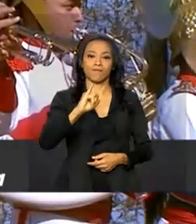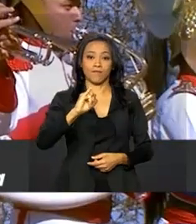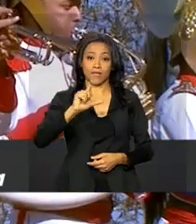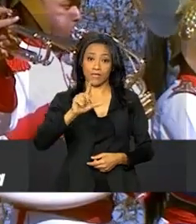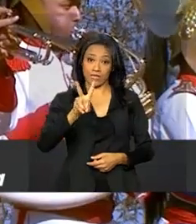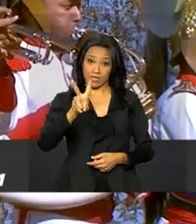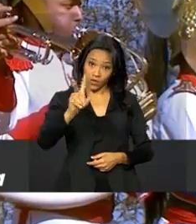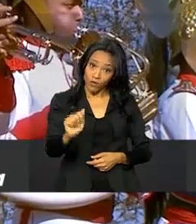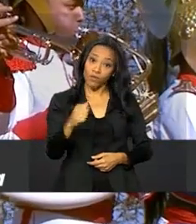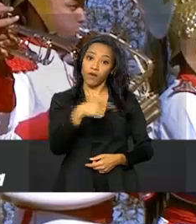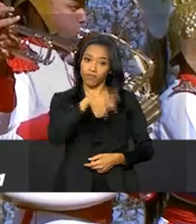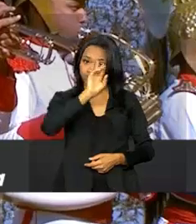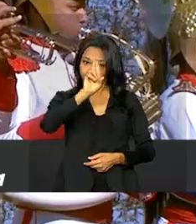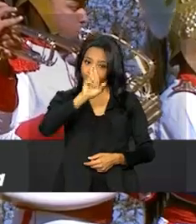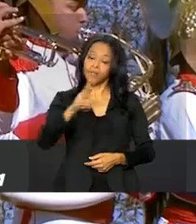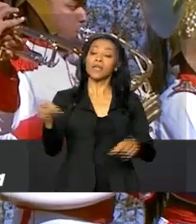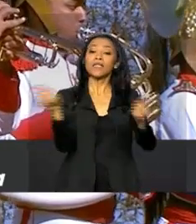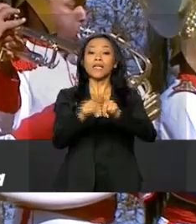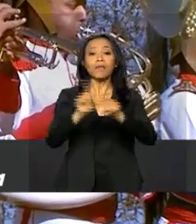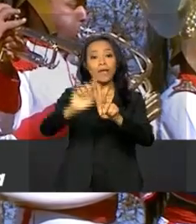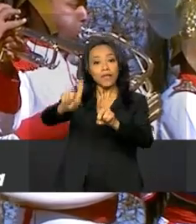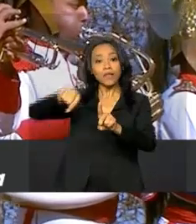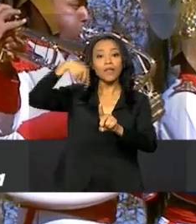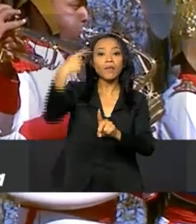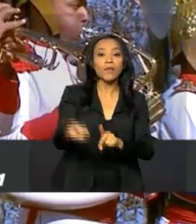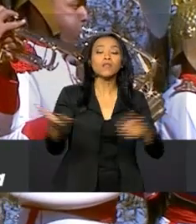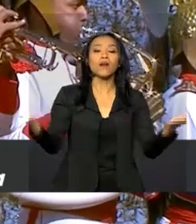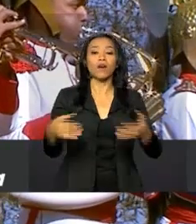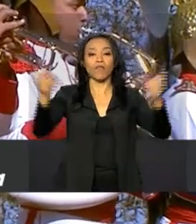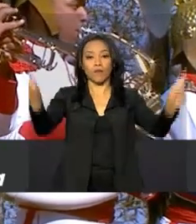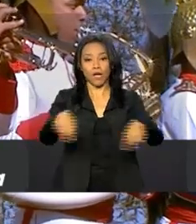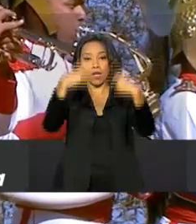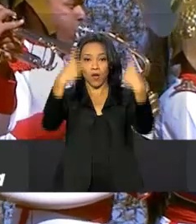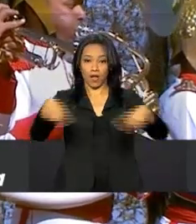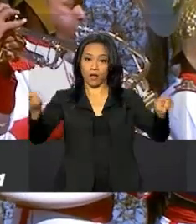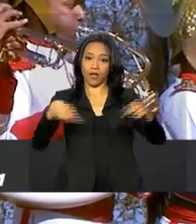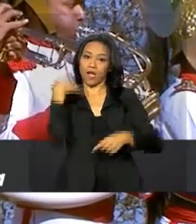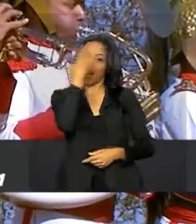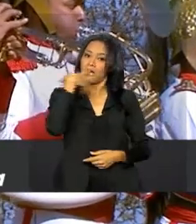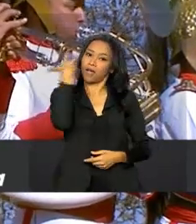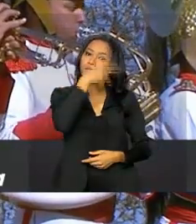E agora eles vão entoar também o hino da independência.